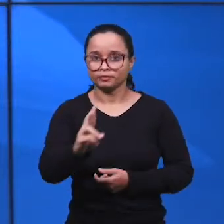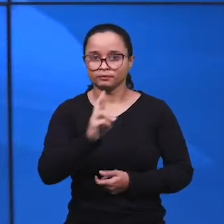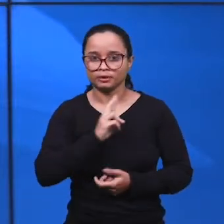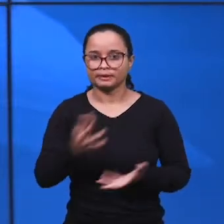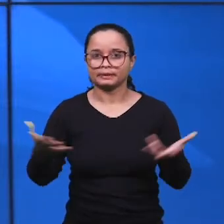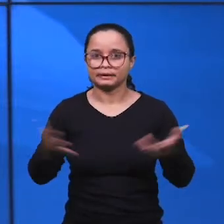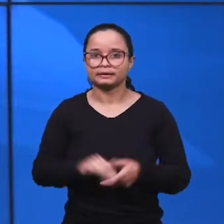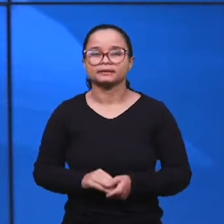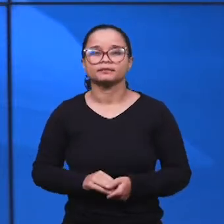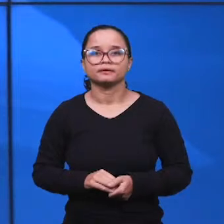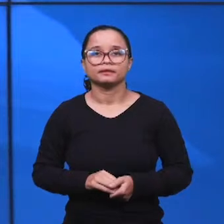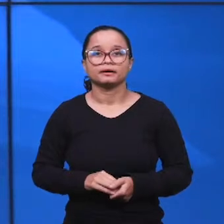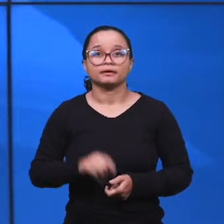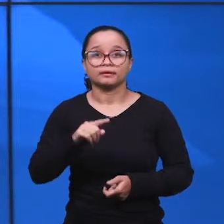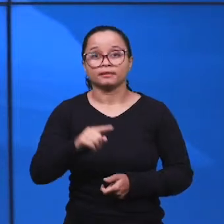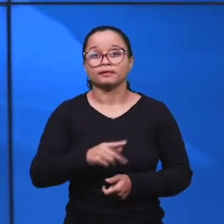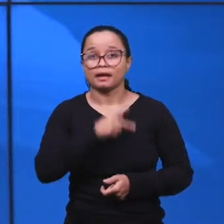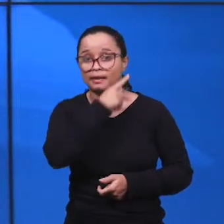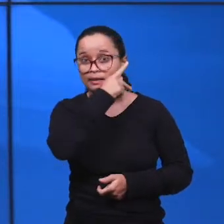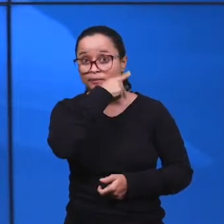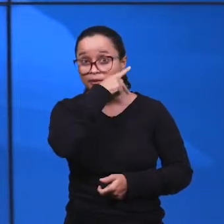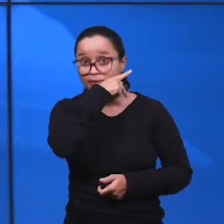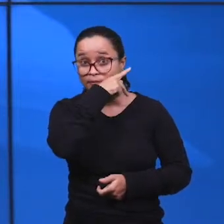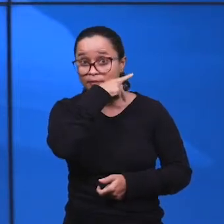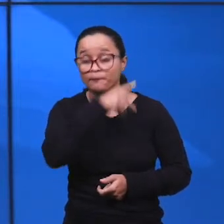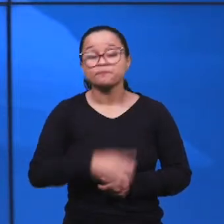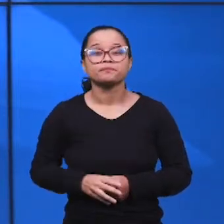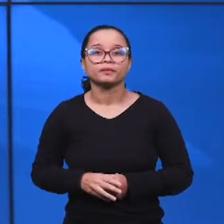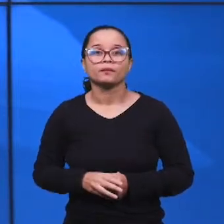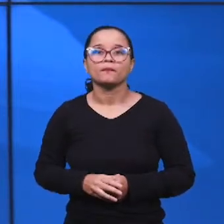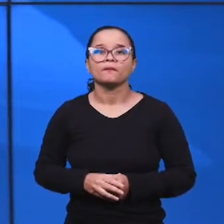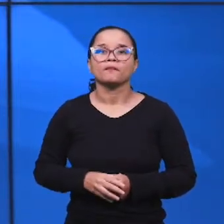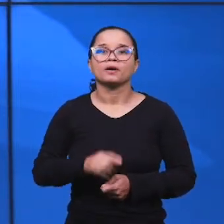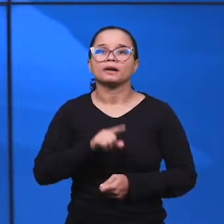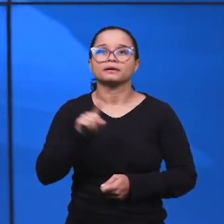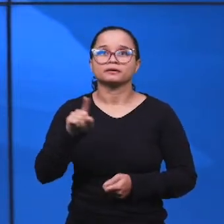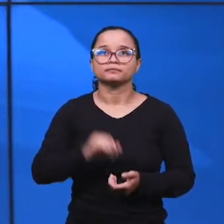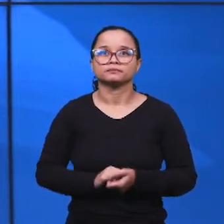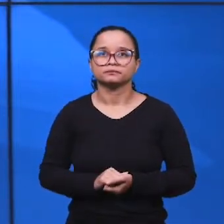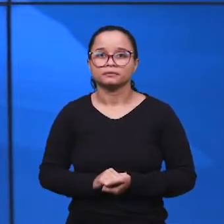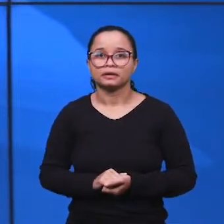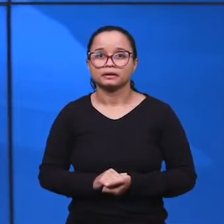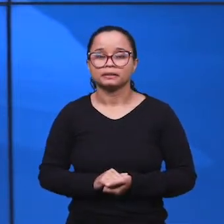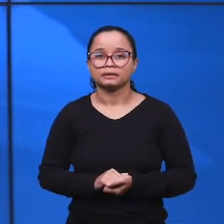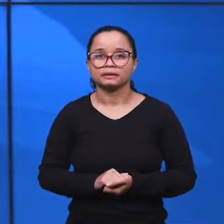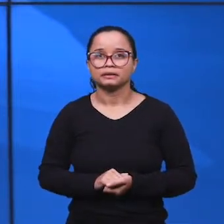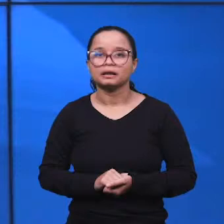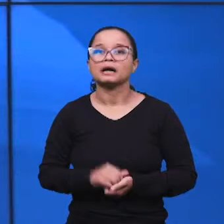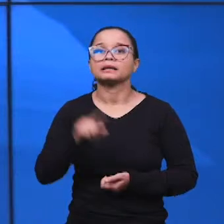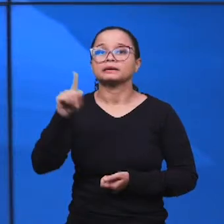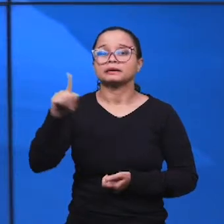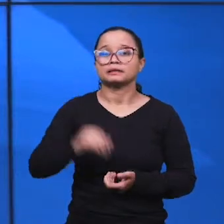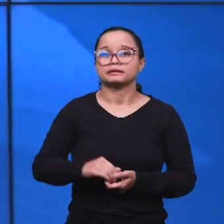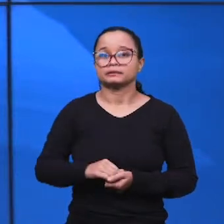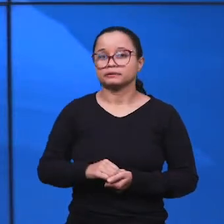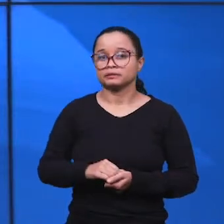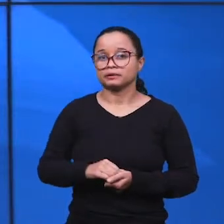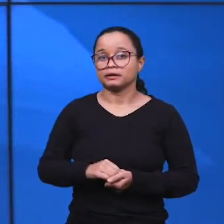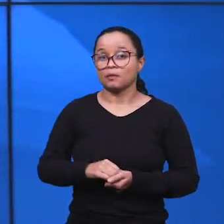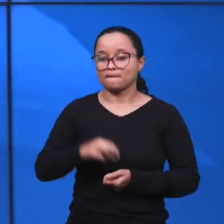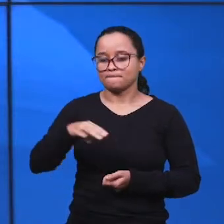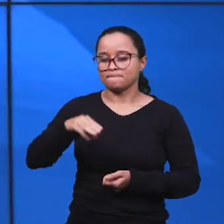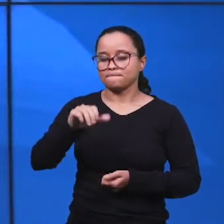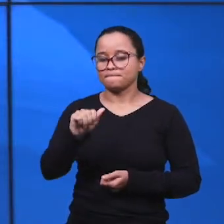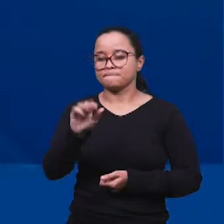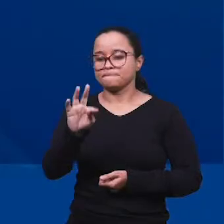lá de Paraíba, da Paraíba, o Mateus Cordeiro. Ele é um jovem da nossa igreja lá em Campina Grande. Mateus, a